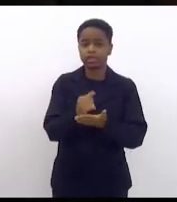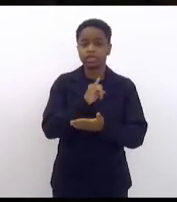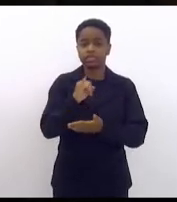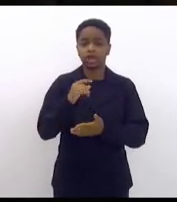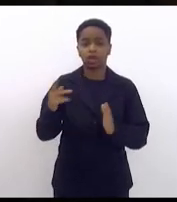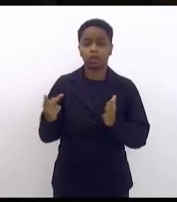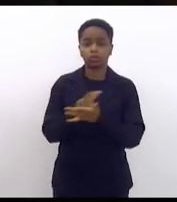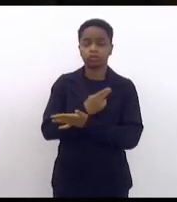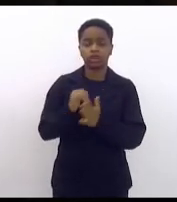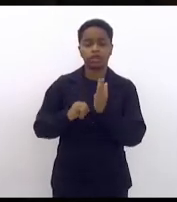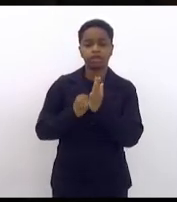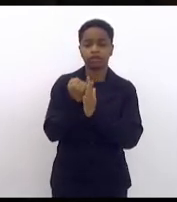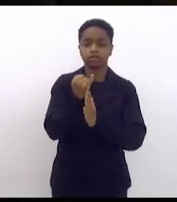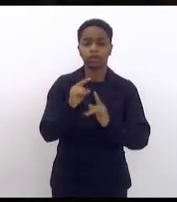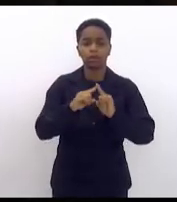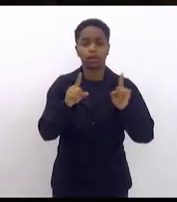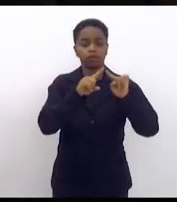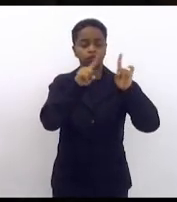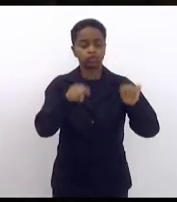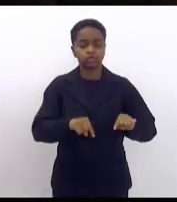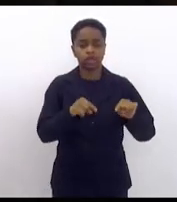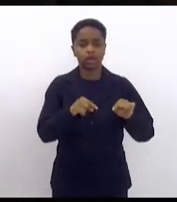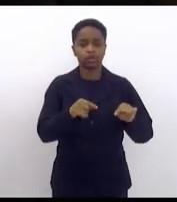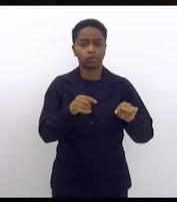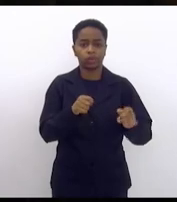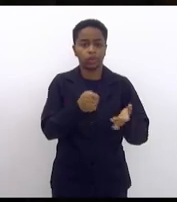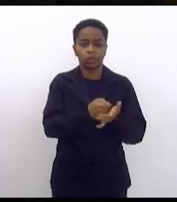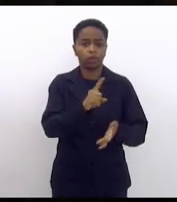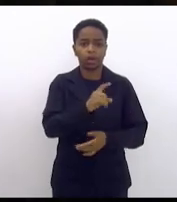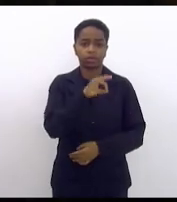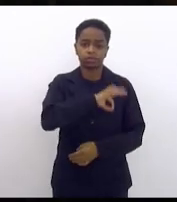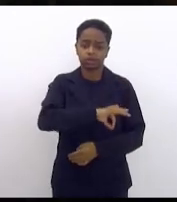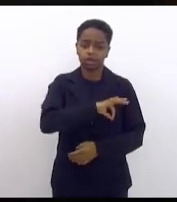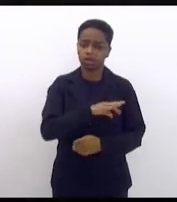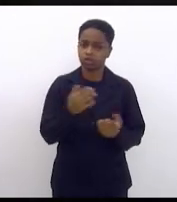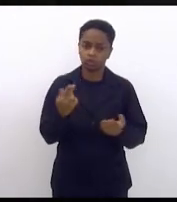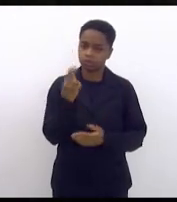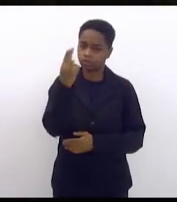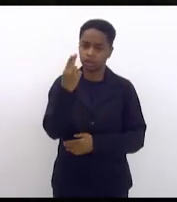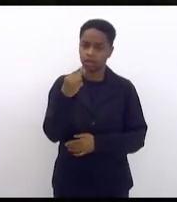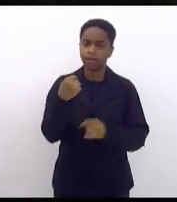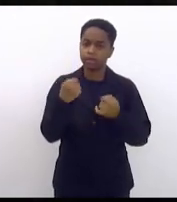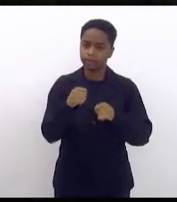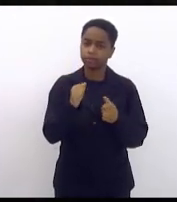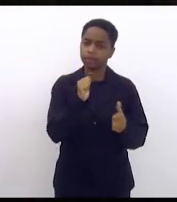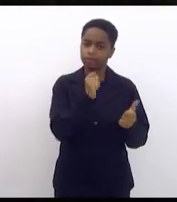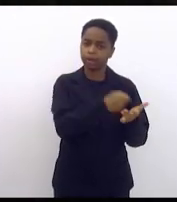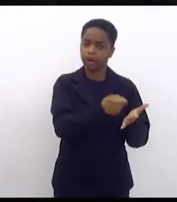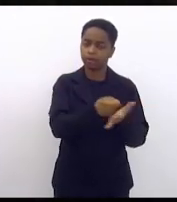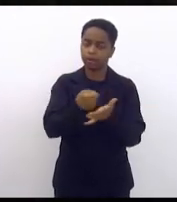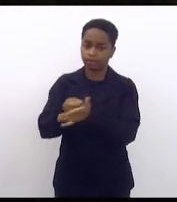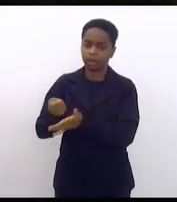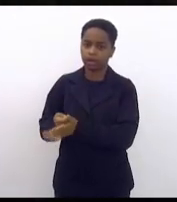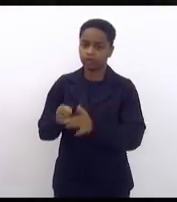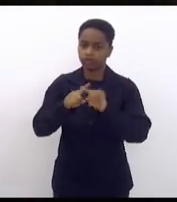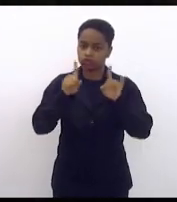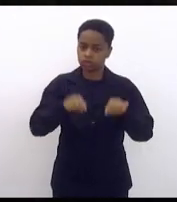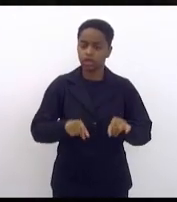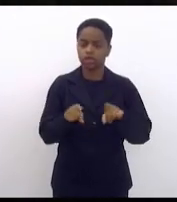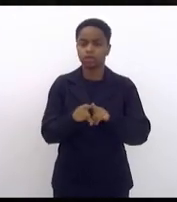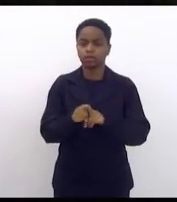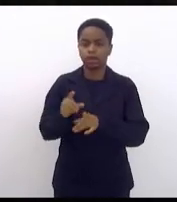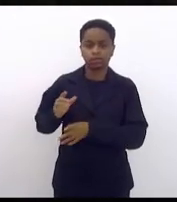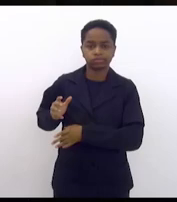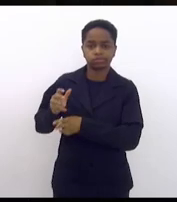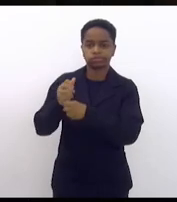servidor pode ficar mais pobre? Não dá. Tem que ter previsão da recomposição salarial das perdas, inclusive perdas